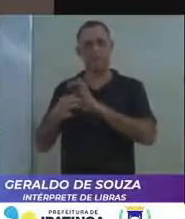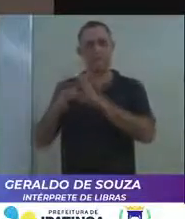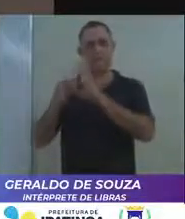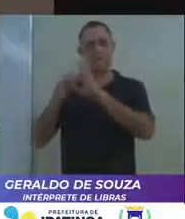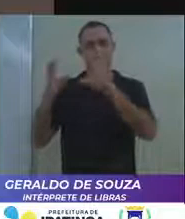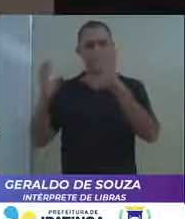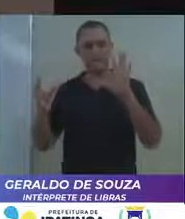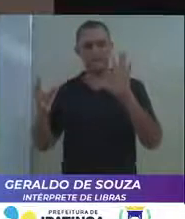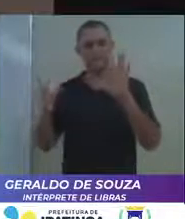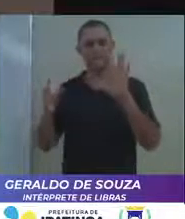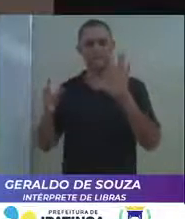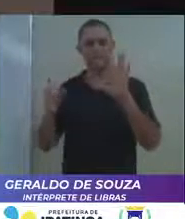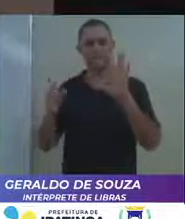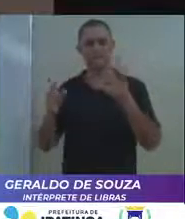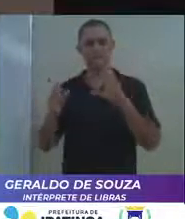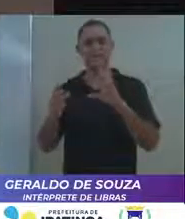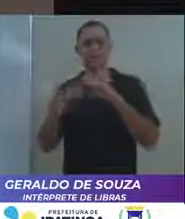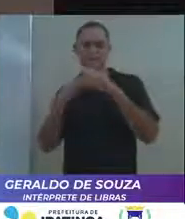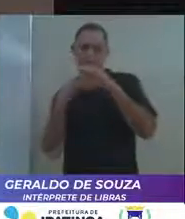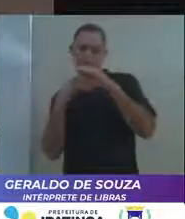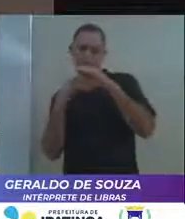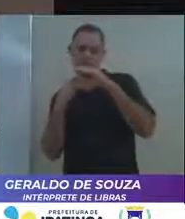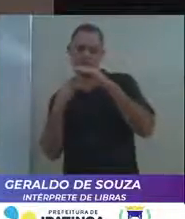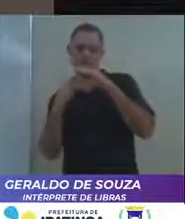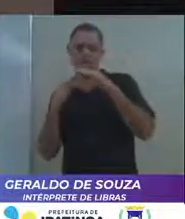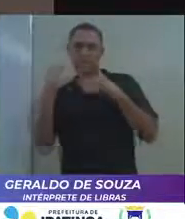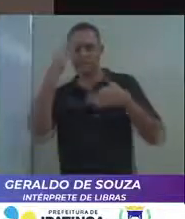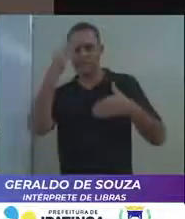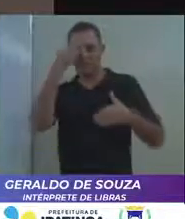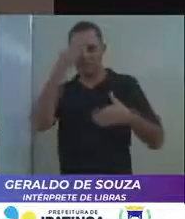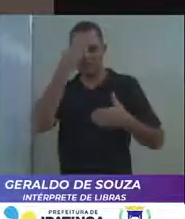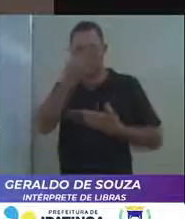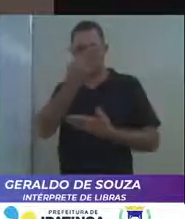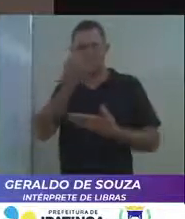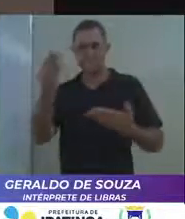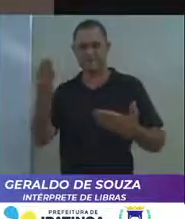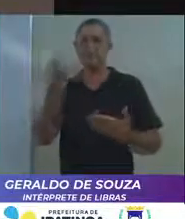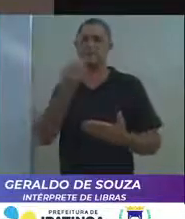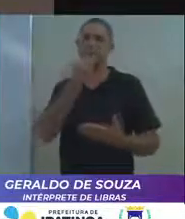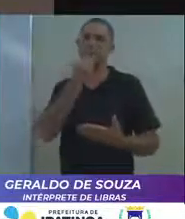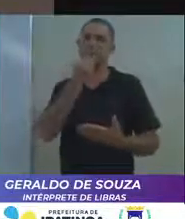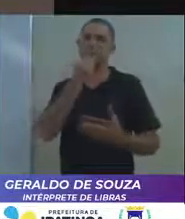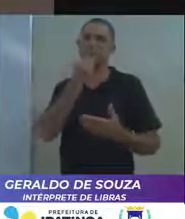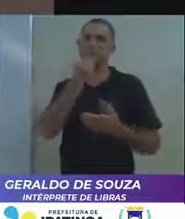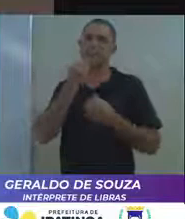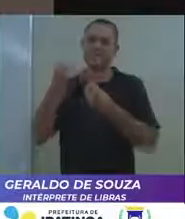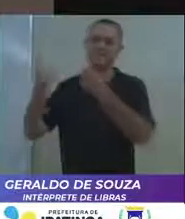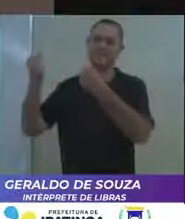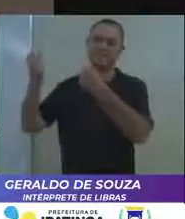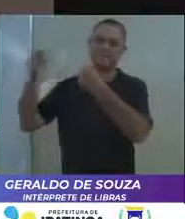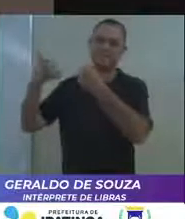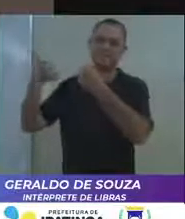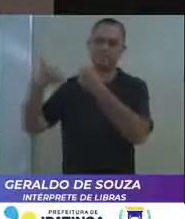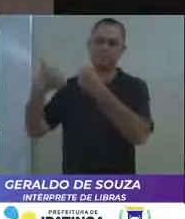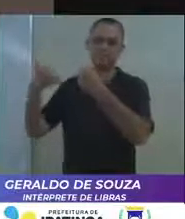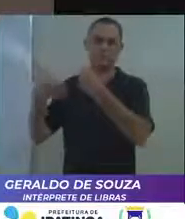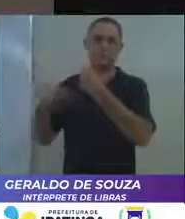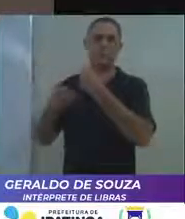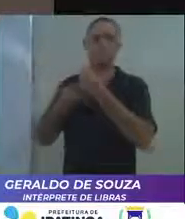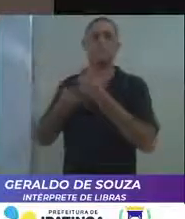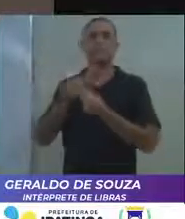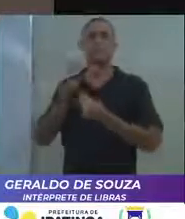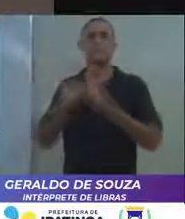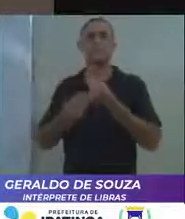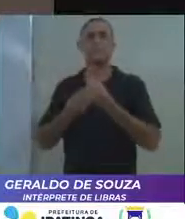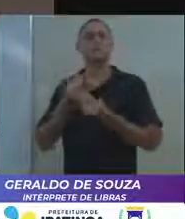E eu queria agradecer a oportunidade de estar aqui falando com vocês, de colocar um pouquinho,